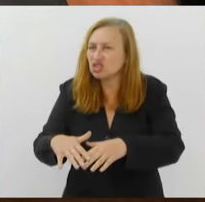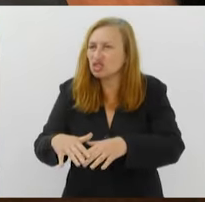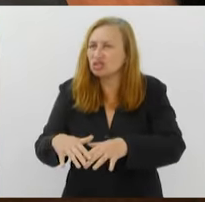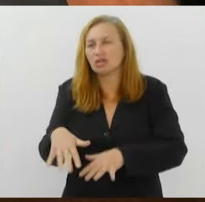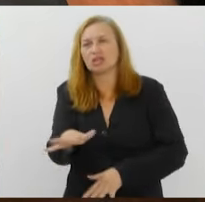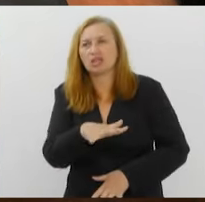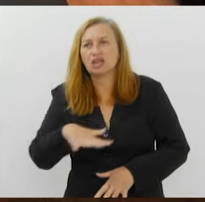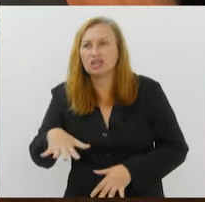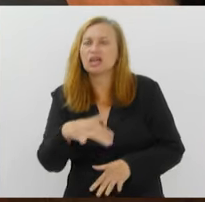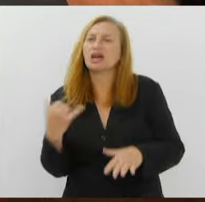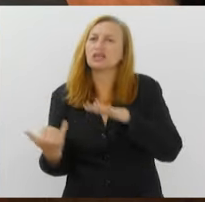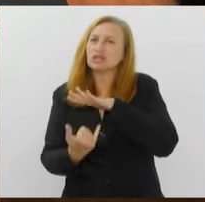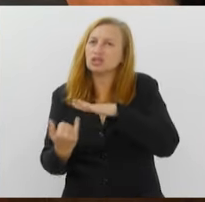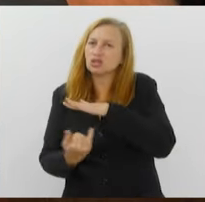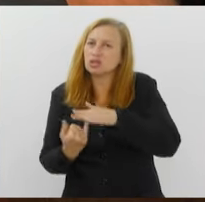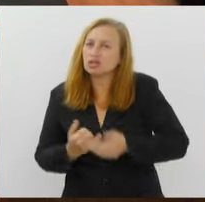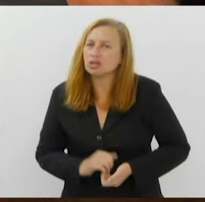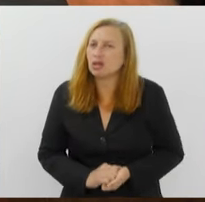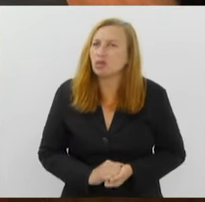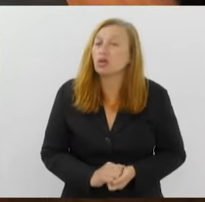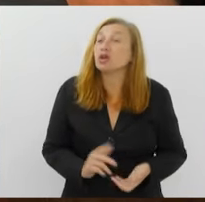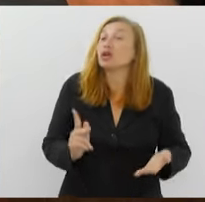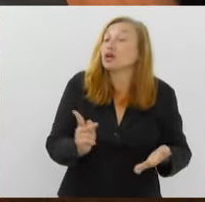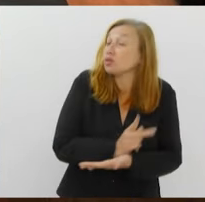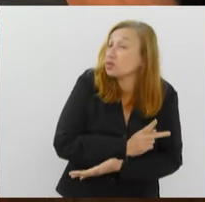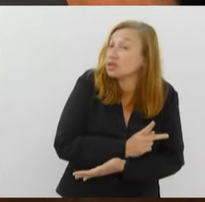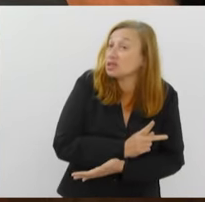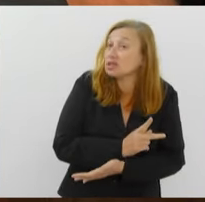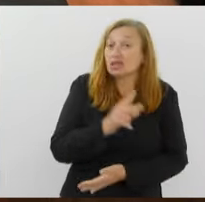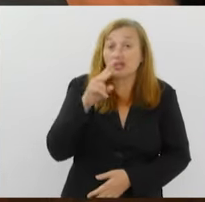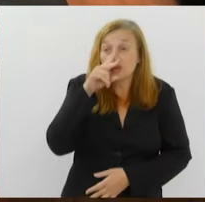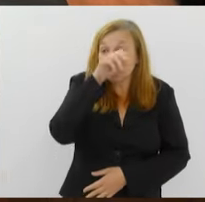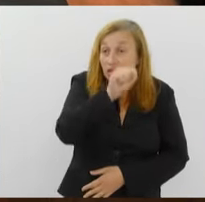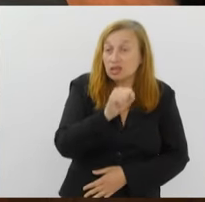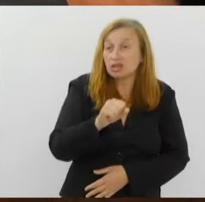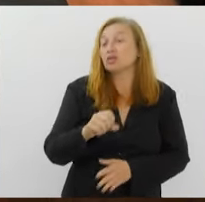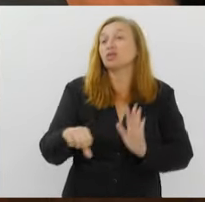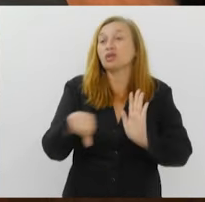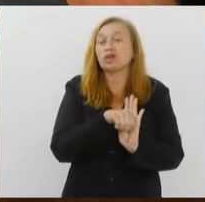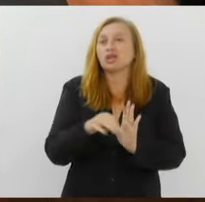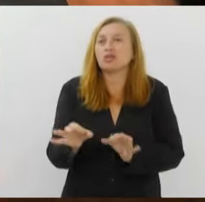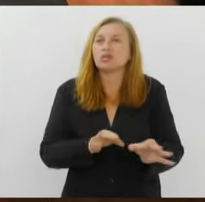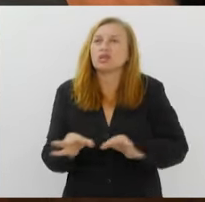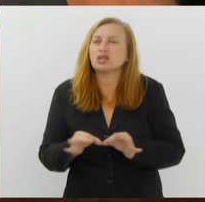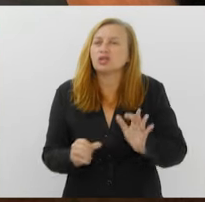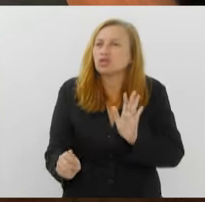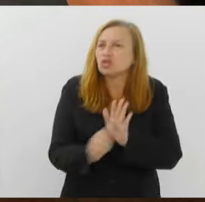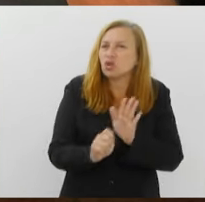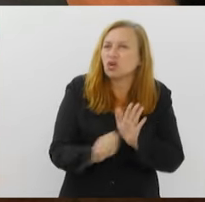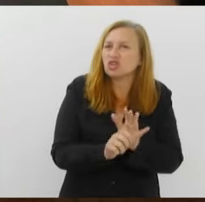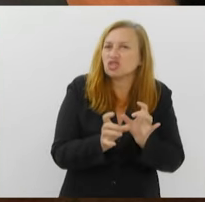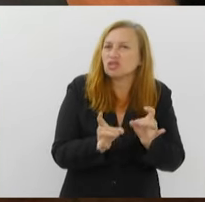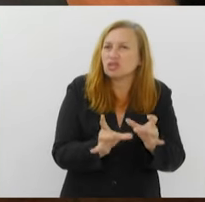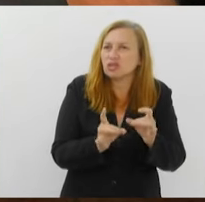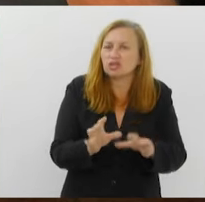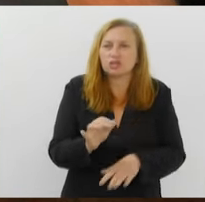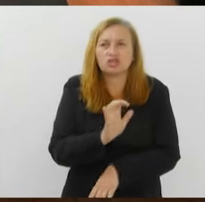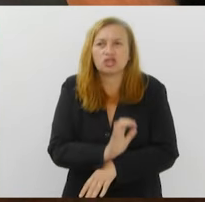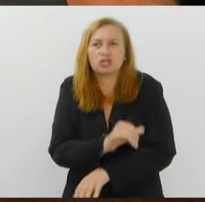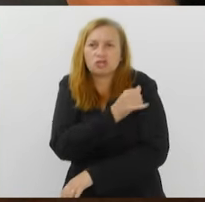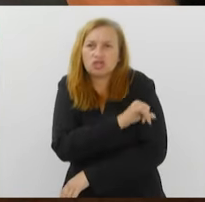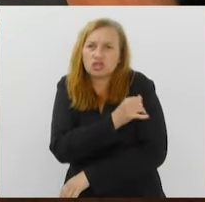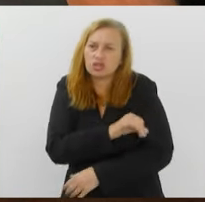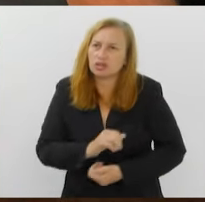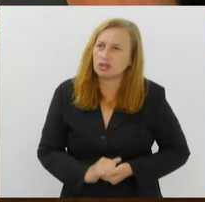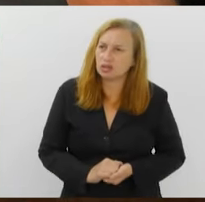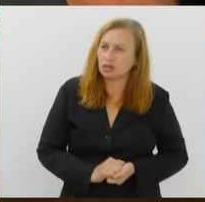nas instituições, é o que vem acontecendo de fortalecimento do crime organizado, do tráfico de drogas no Rio de Janeiro, que vai